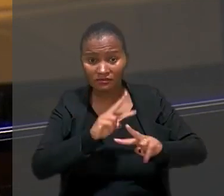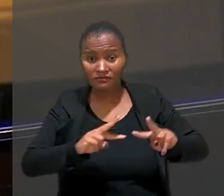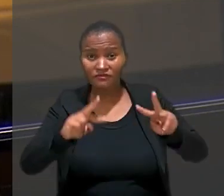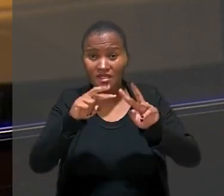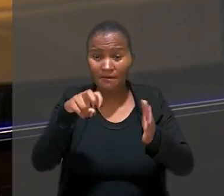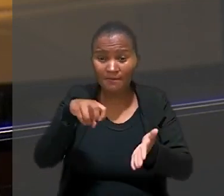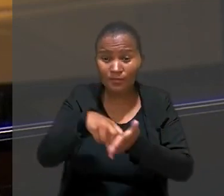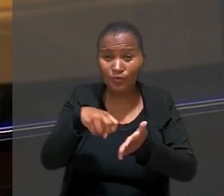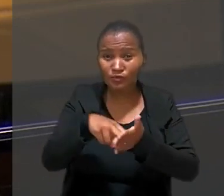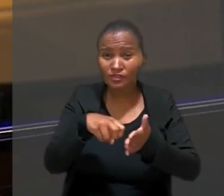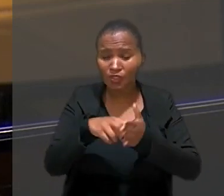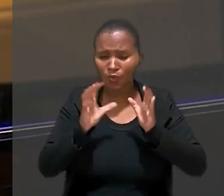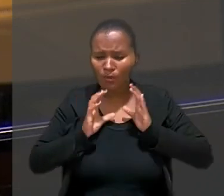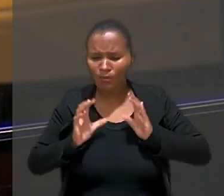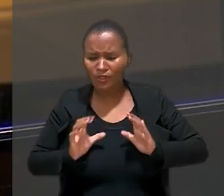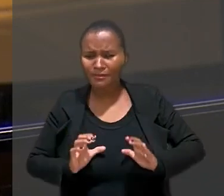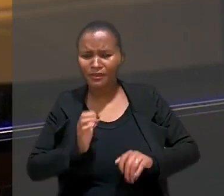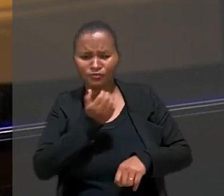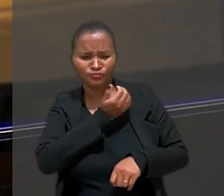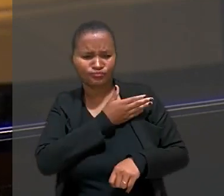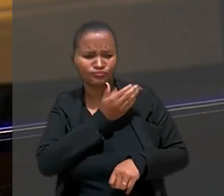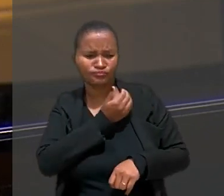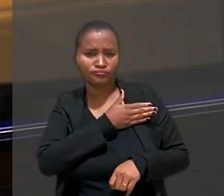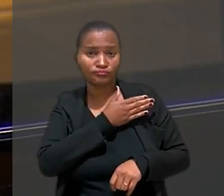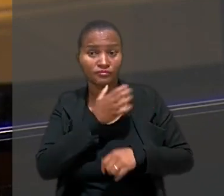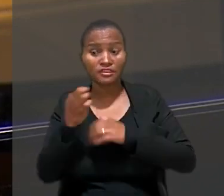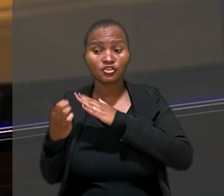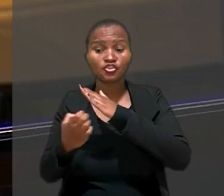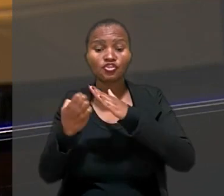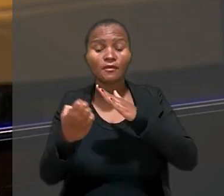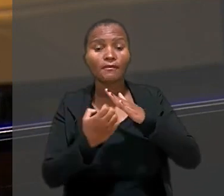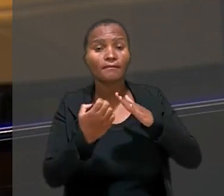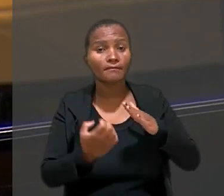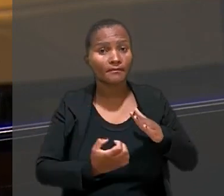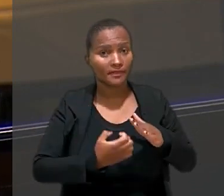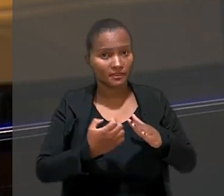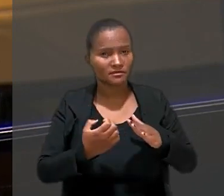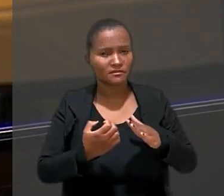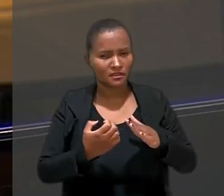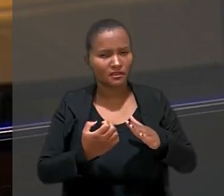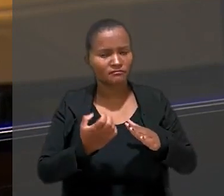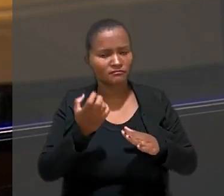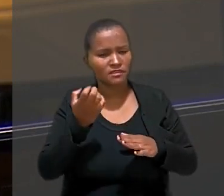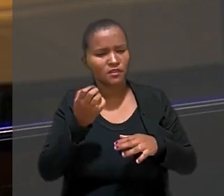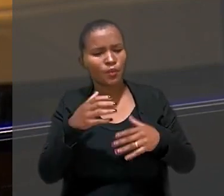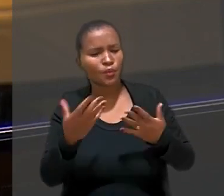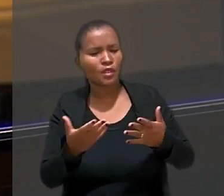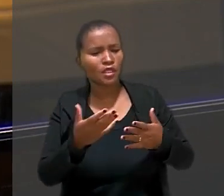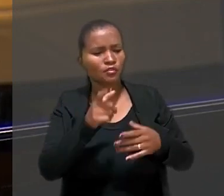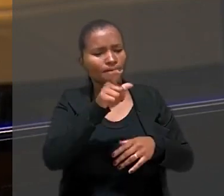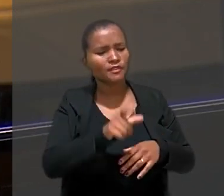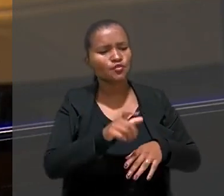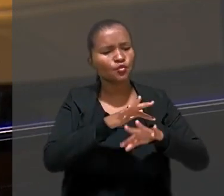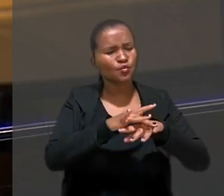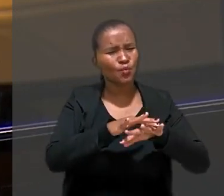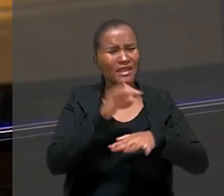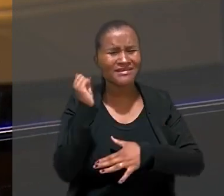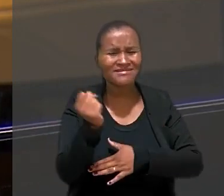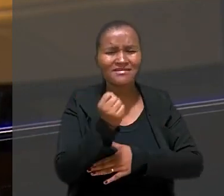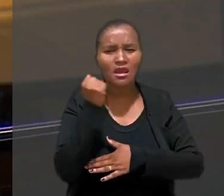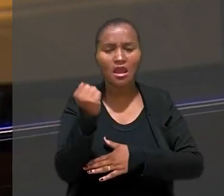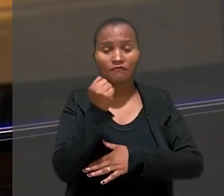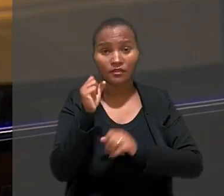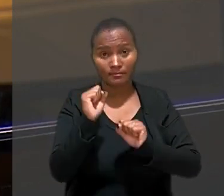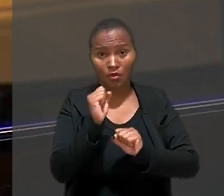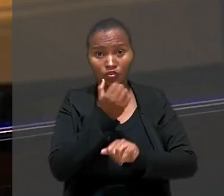a punir condutas discriminatórias de empresas que, diante de um quadro de doença grave e de